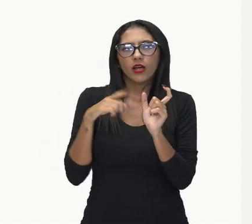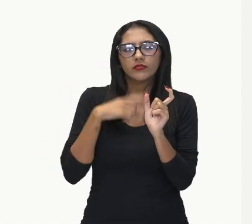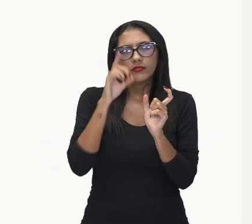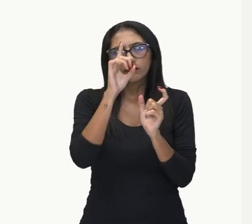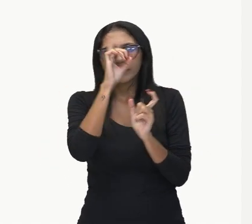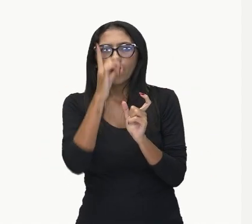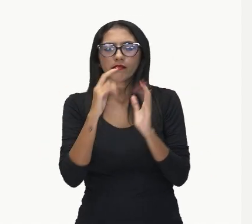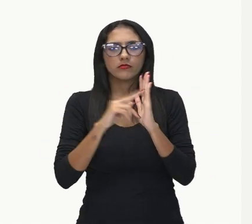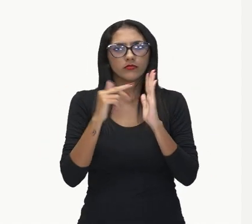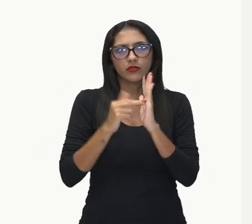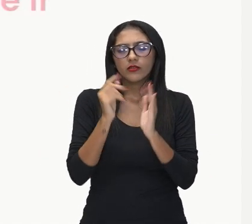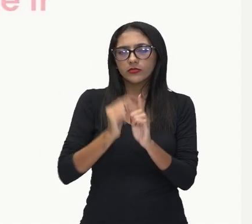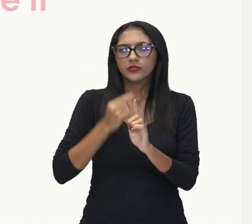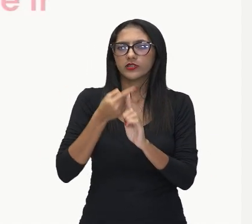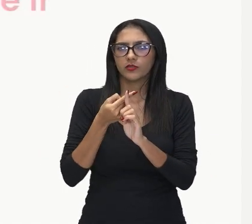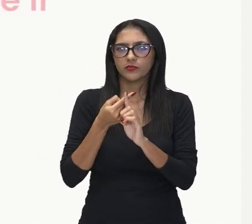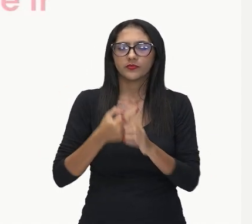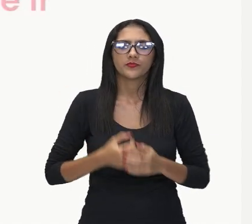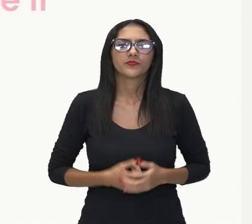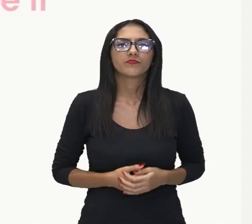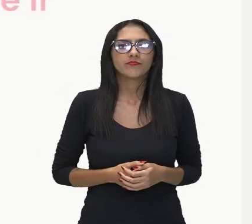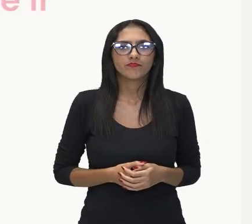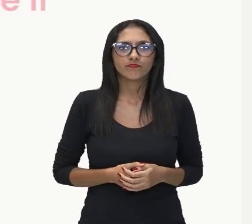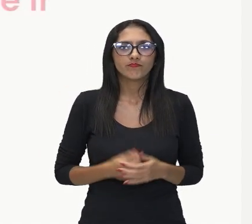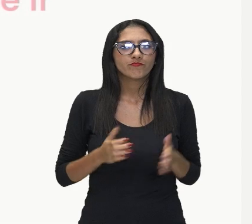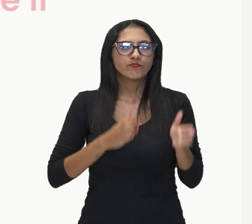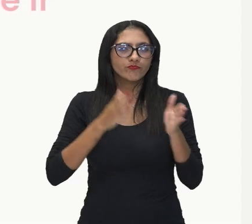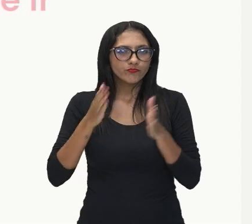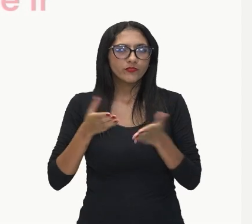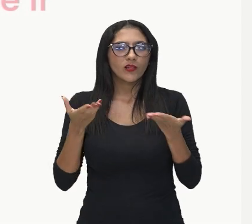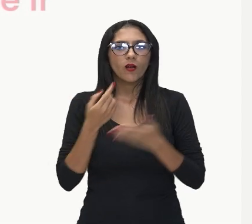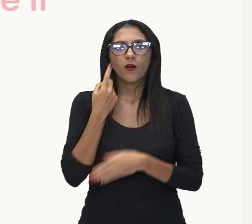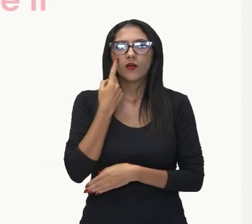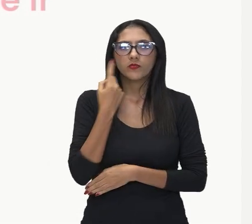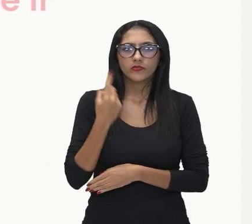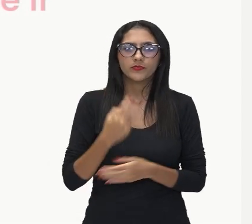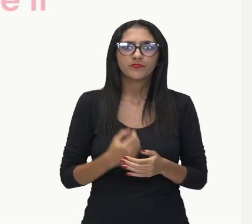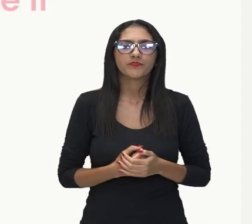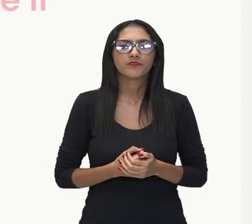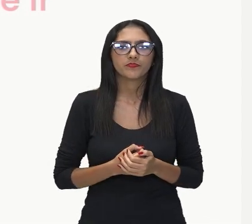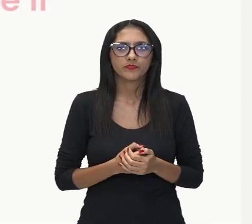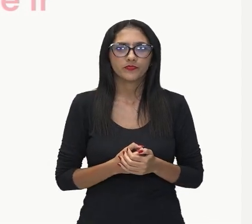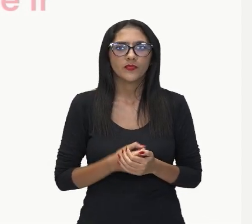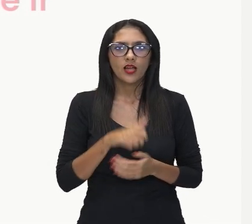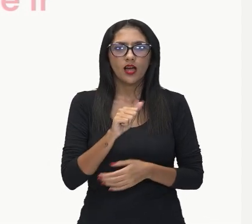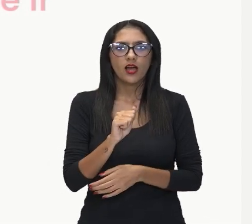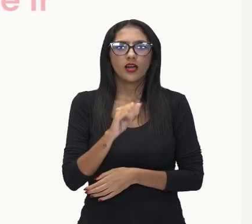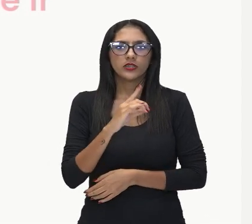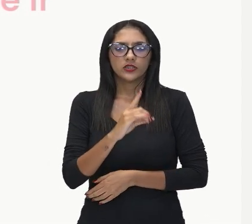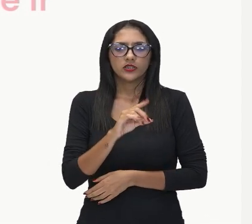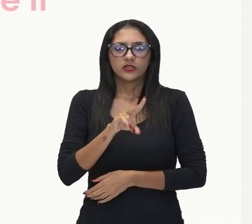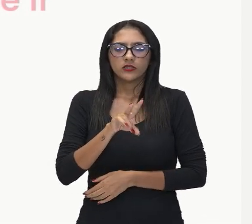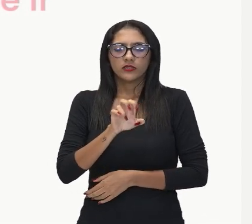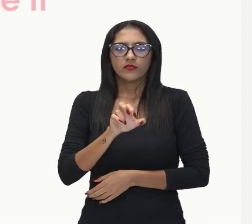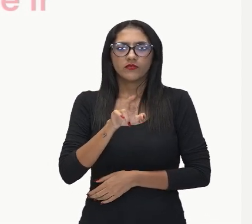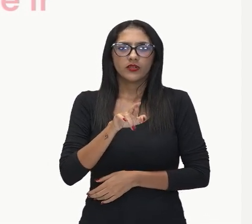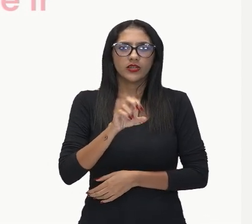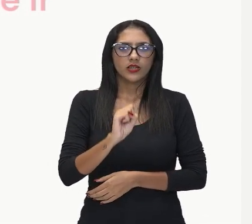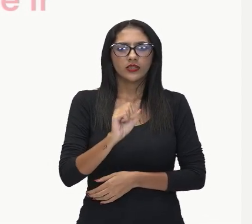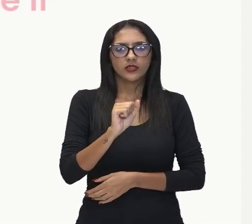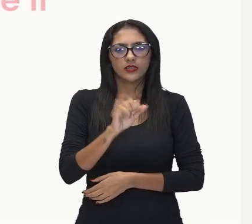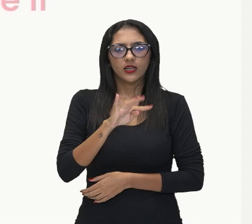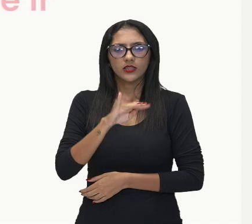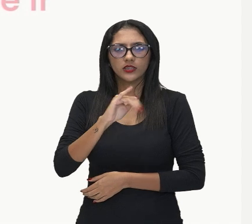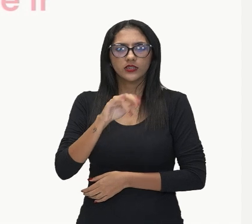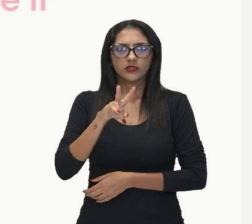sentidos aí de adição. Na sequência, agora as orações coordenadas sindéticas adversativas. Gente, essas